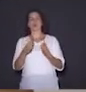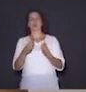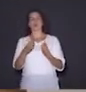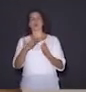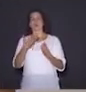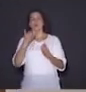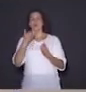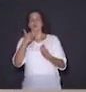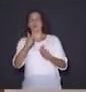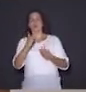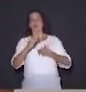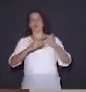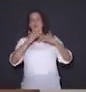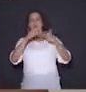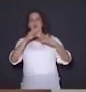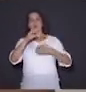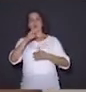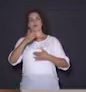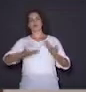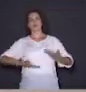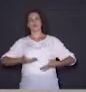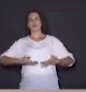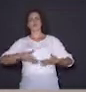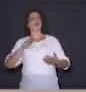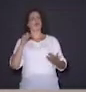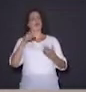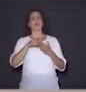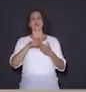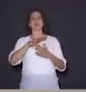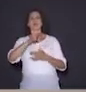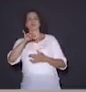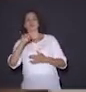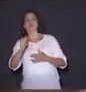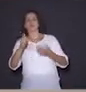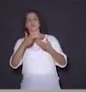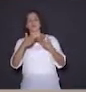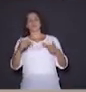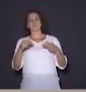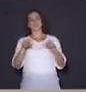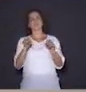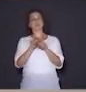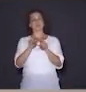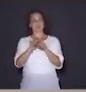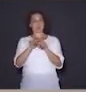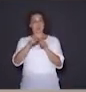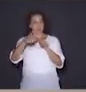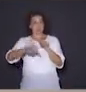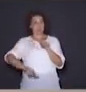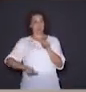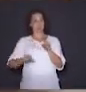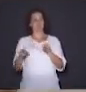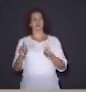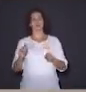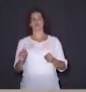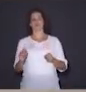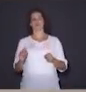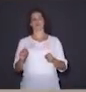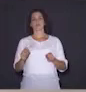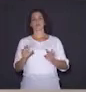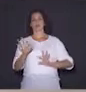até aqui data é o serviço está disponível há onde etcétera e além disso é a